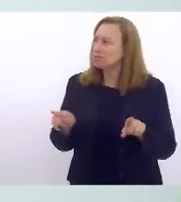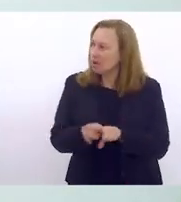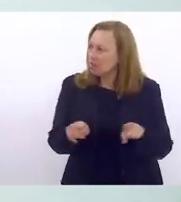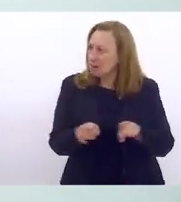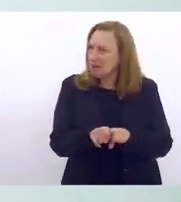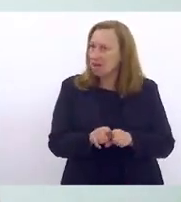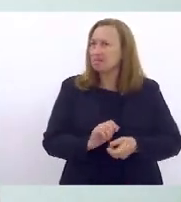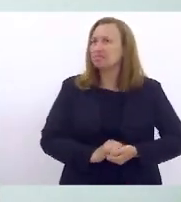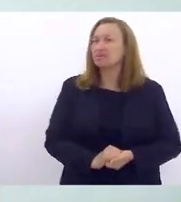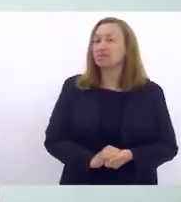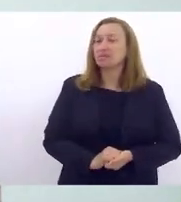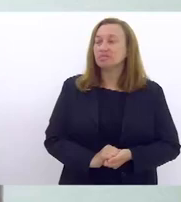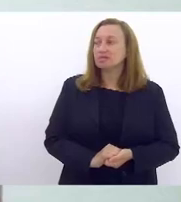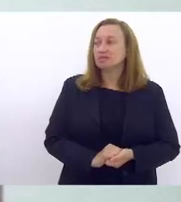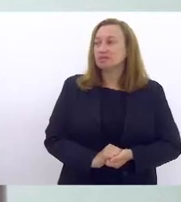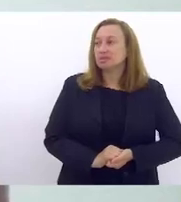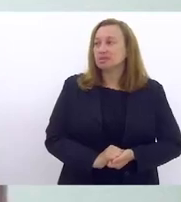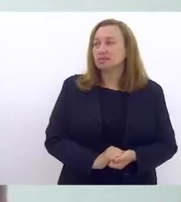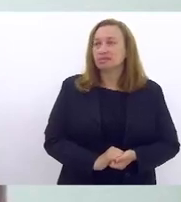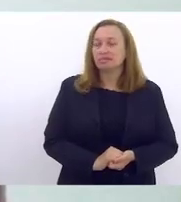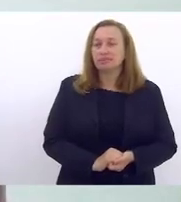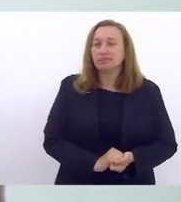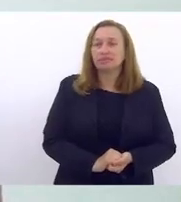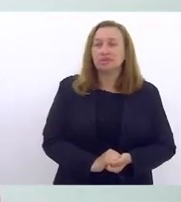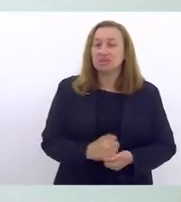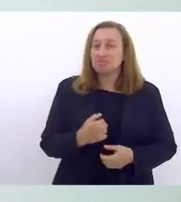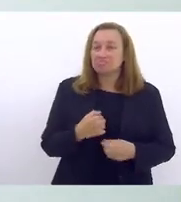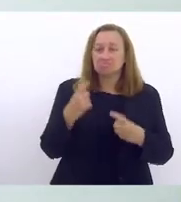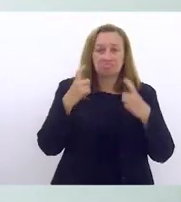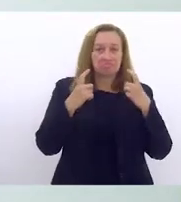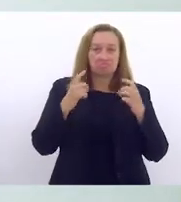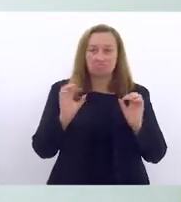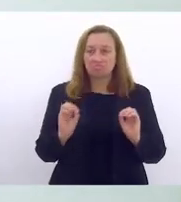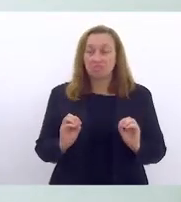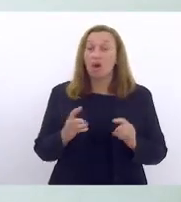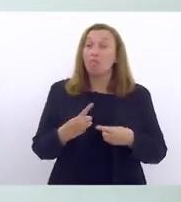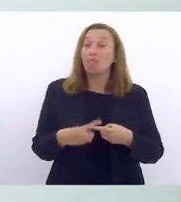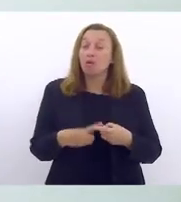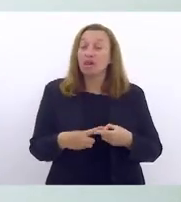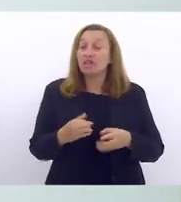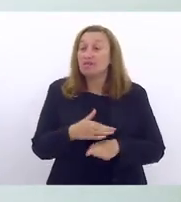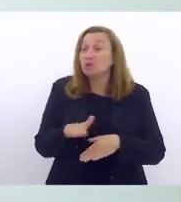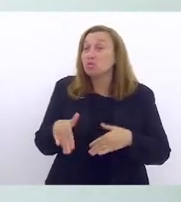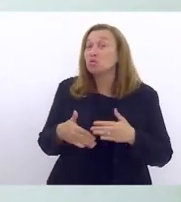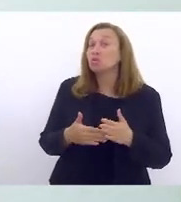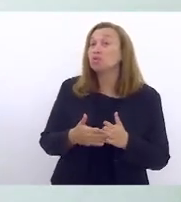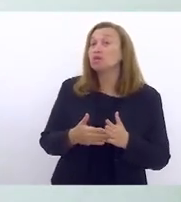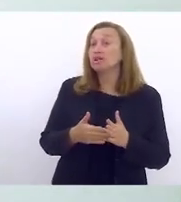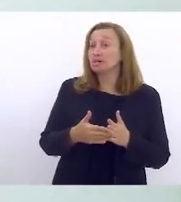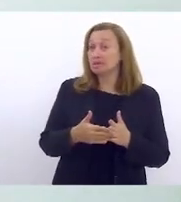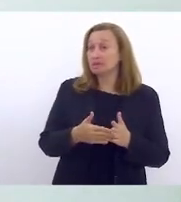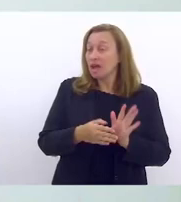dois partos, né? É uma coisa que eu sequer me preocupei, porque eu tive toda a assistência